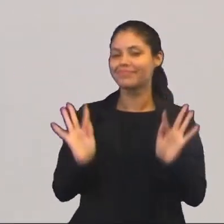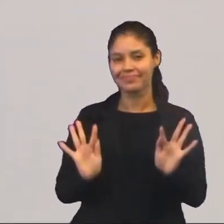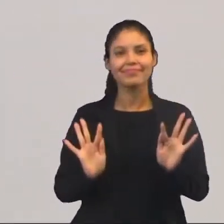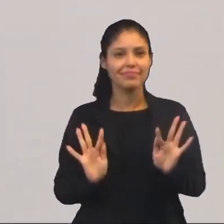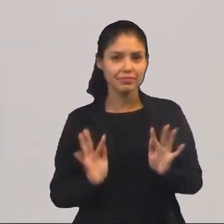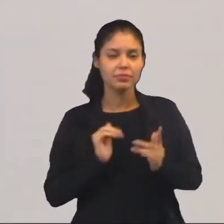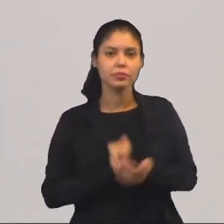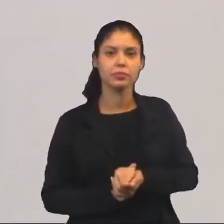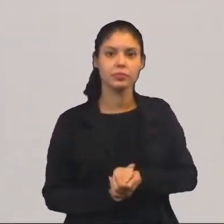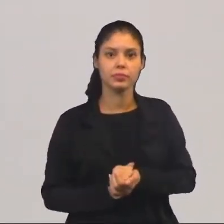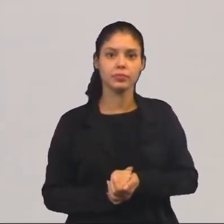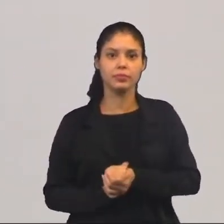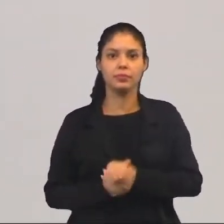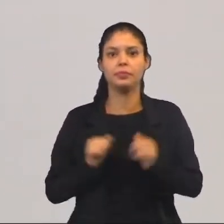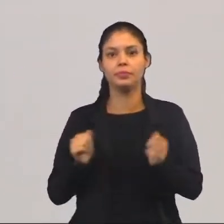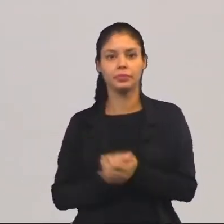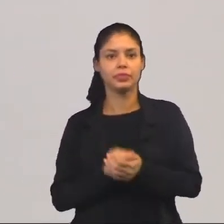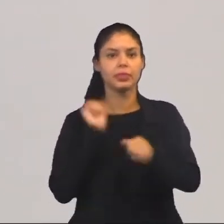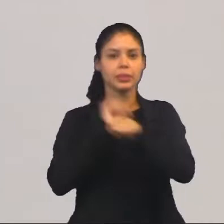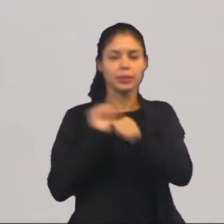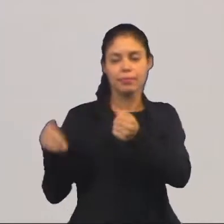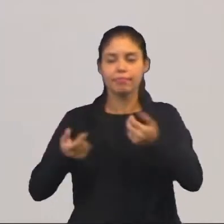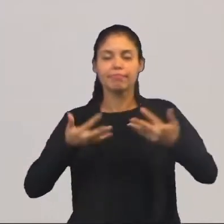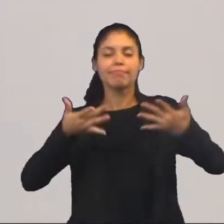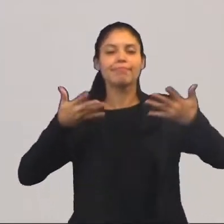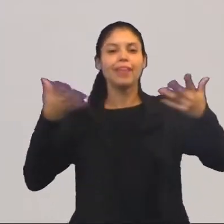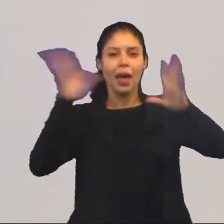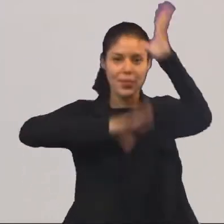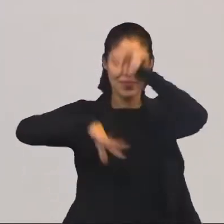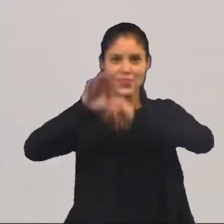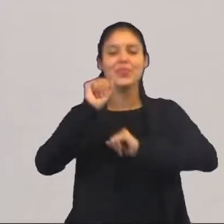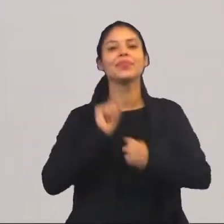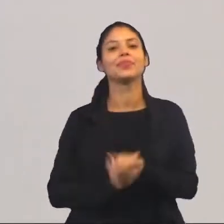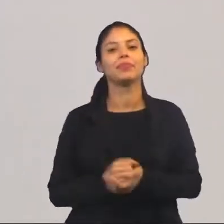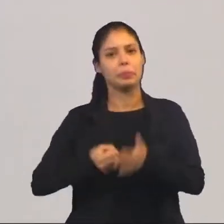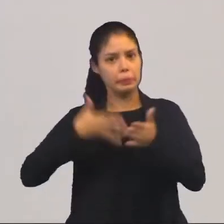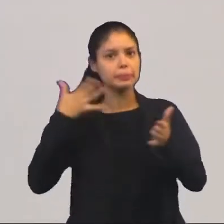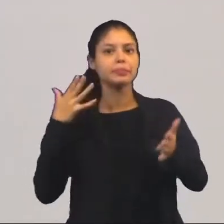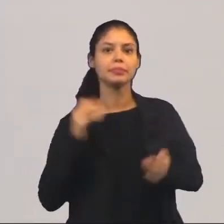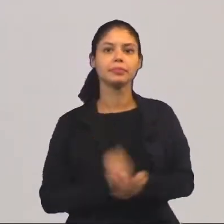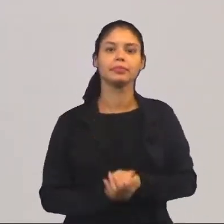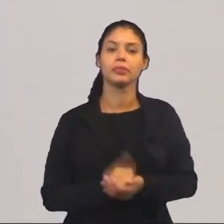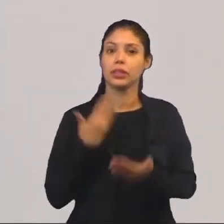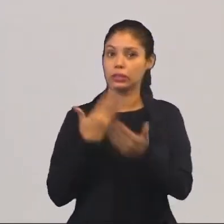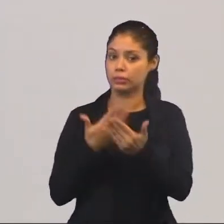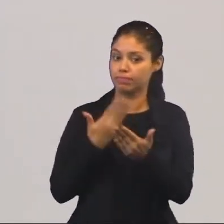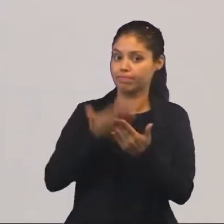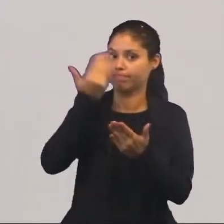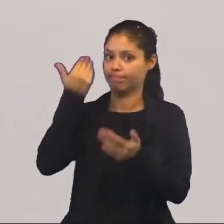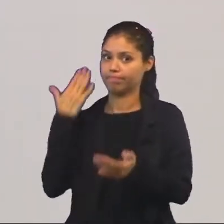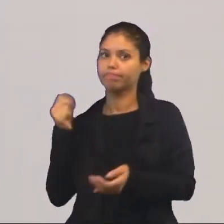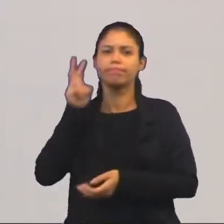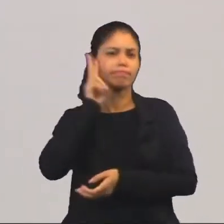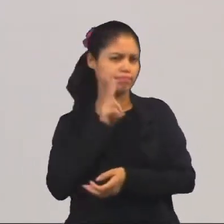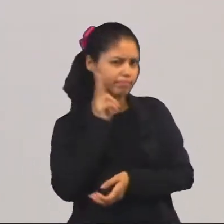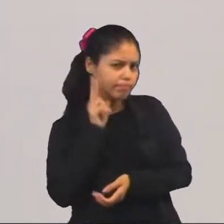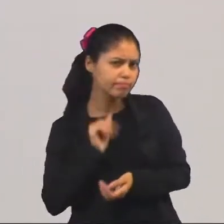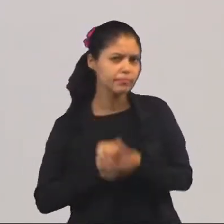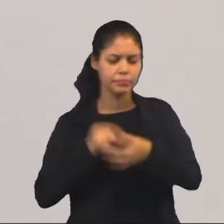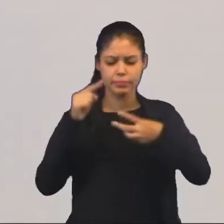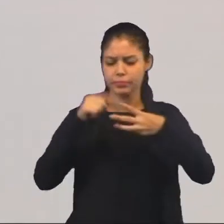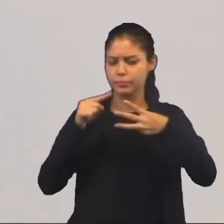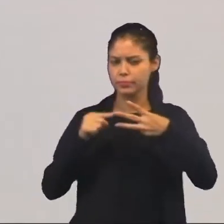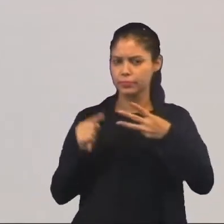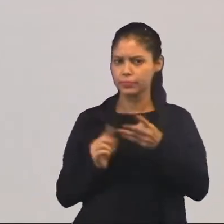feliz, tá certo? E contente e esperançosa que você aprenda bastante. Lembram que na aula passada nós estávamos estudando sobre